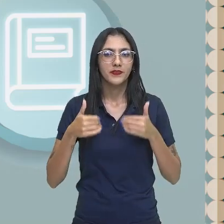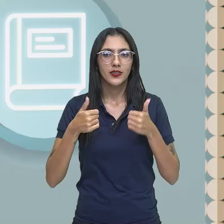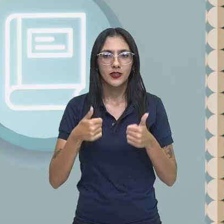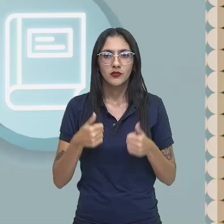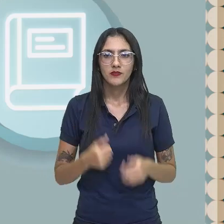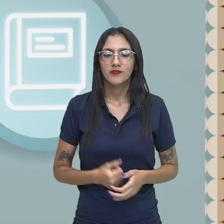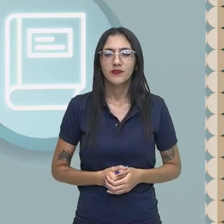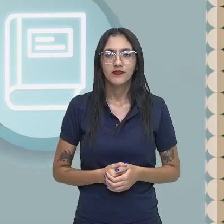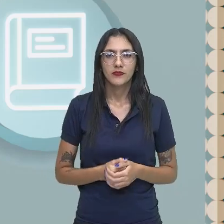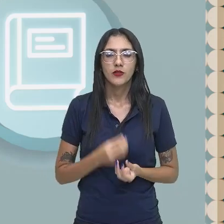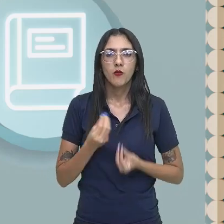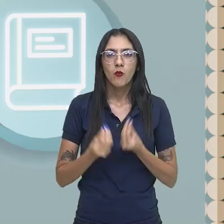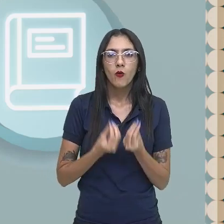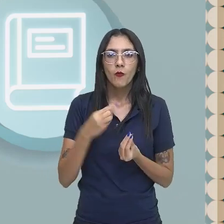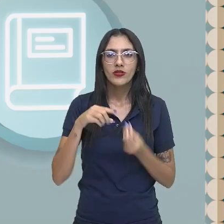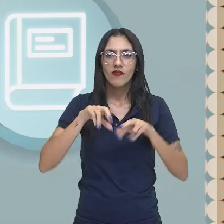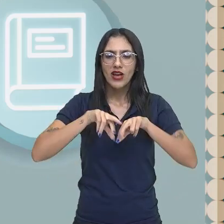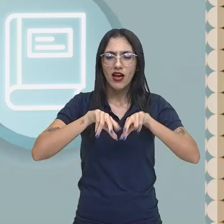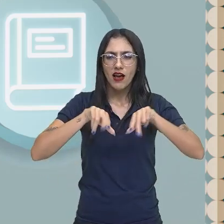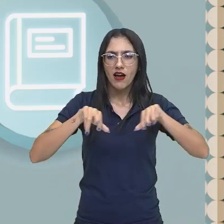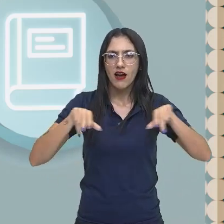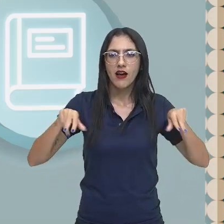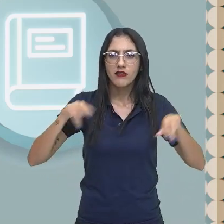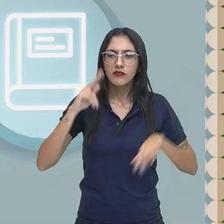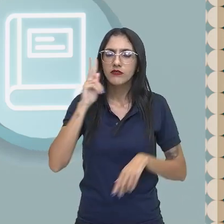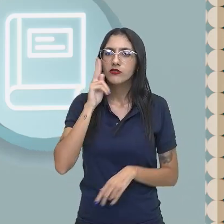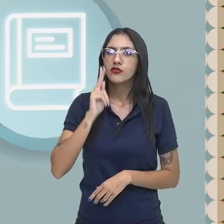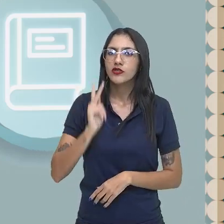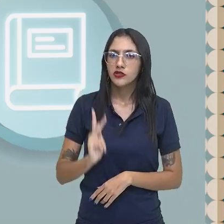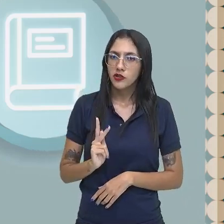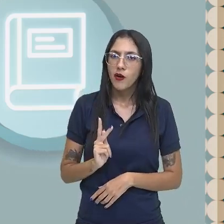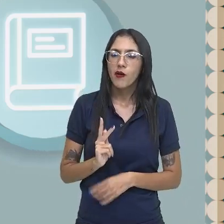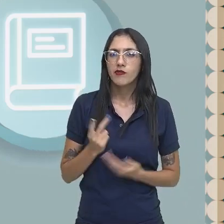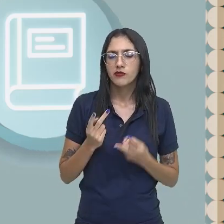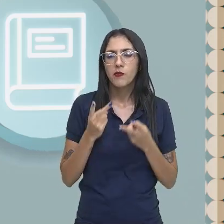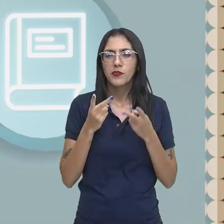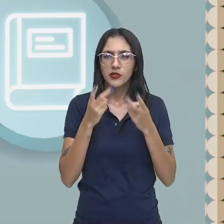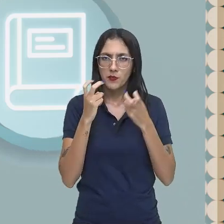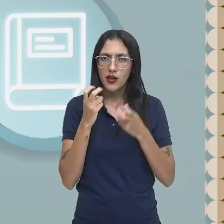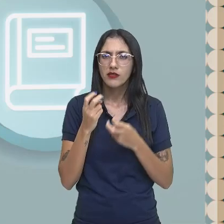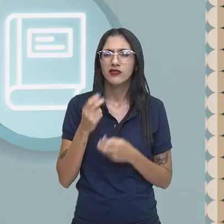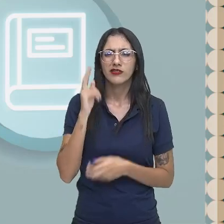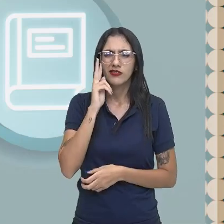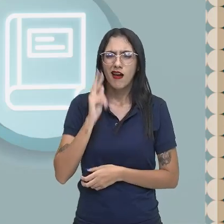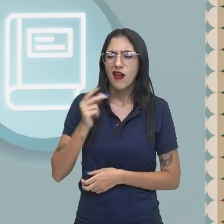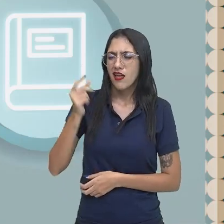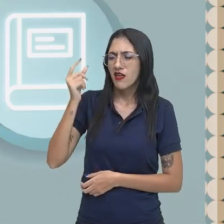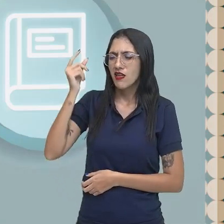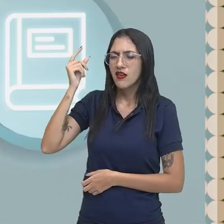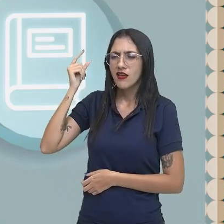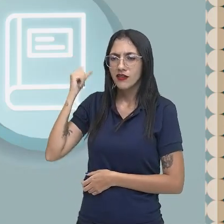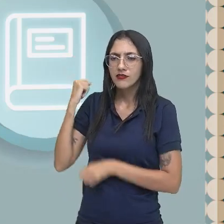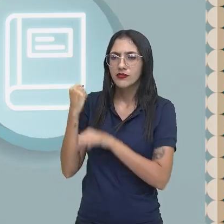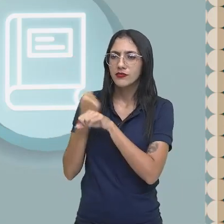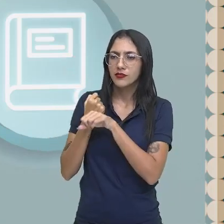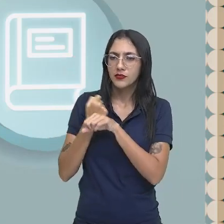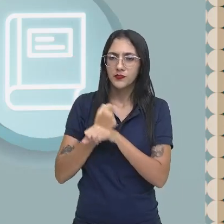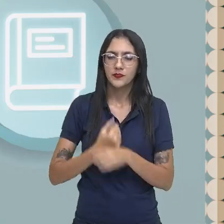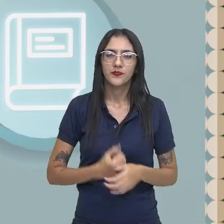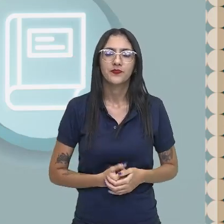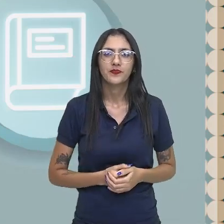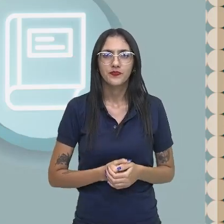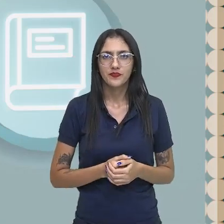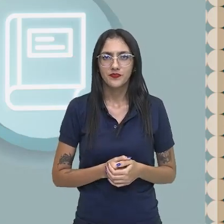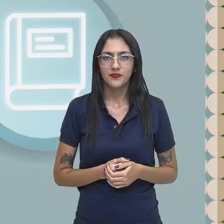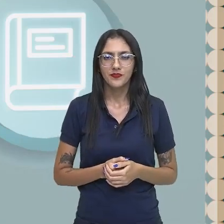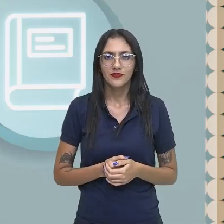uma variação histórica, né, que a gente vai ver lá de trás, né? Tem algumas